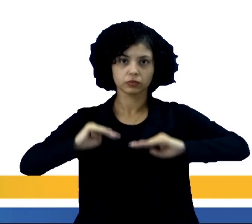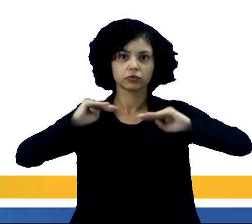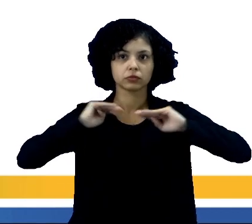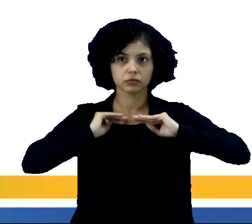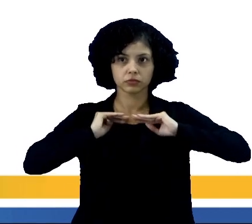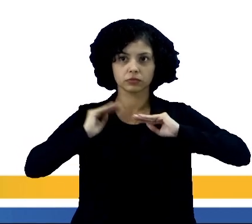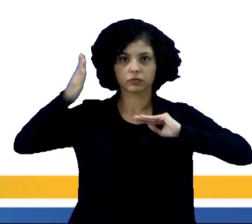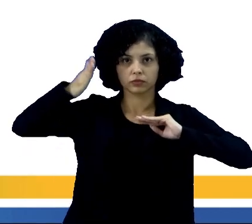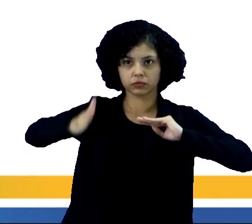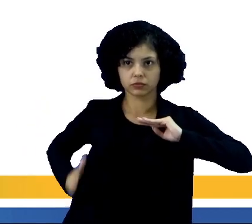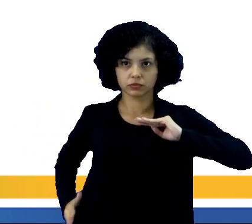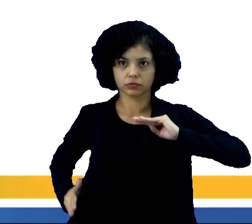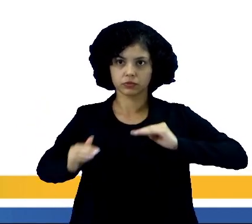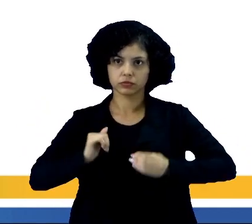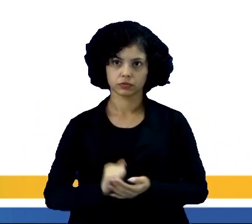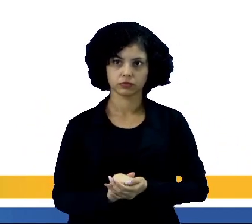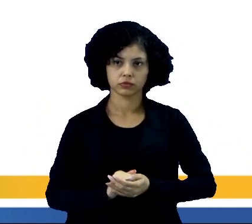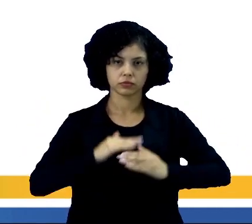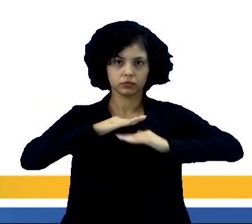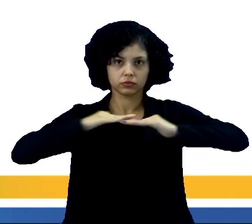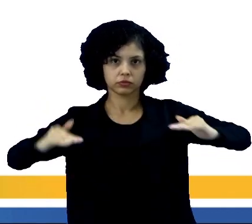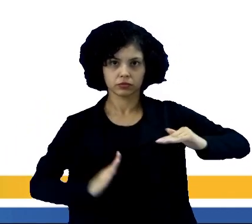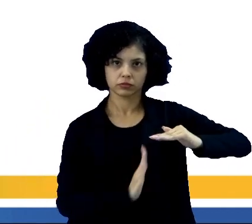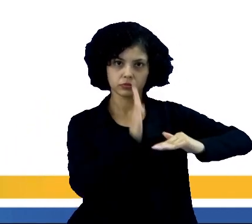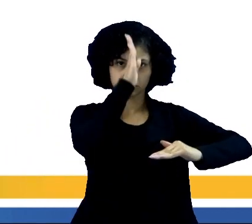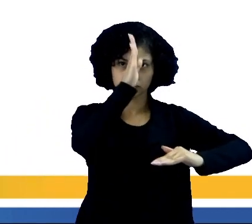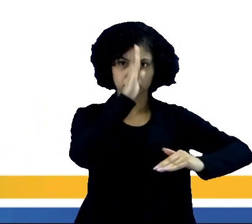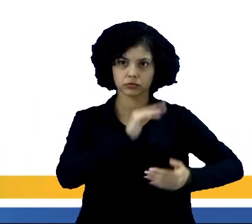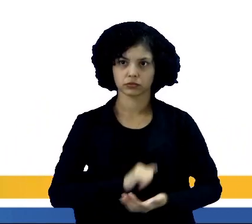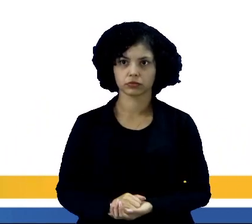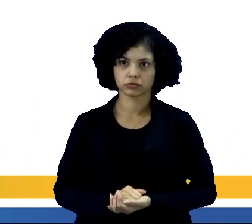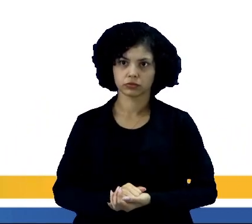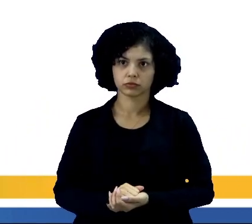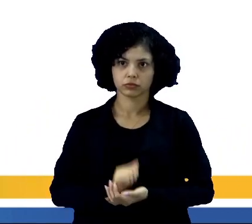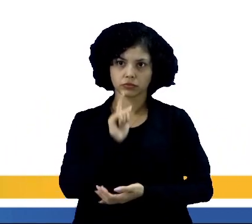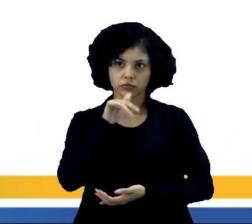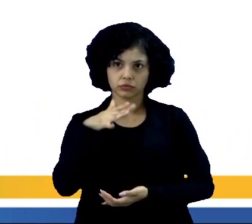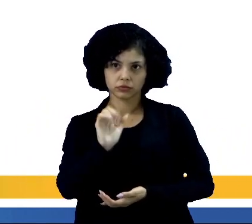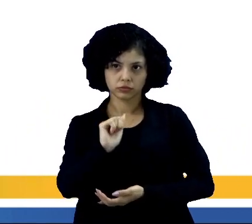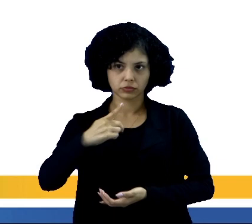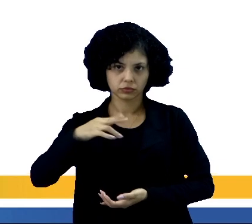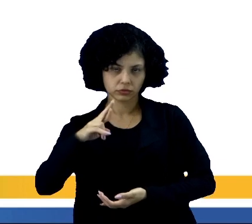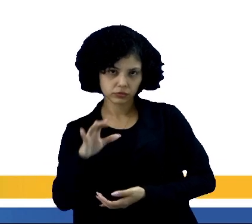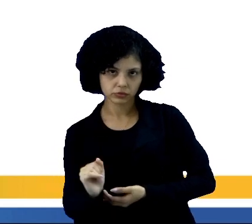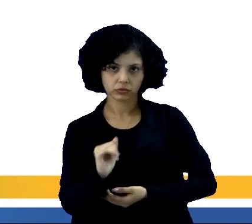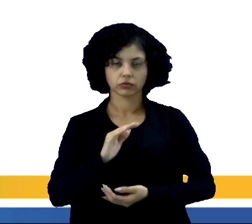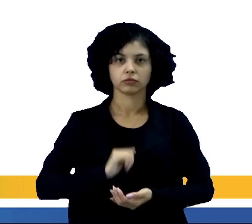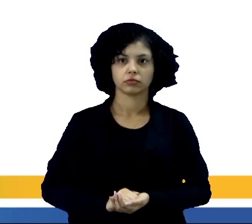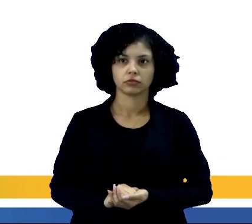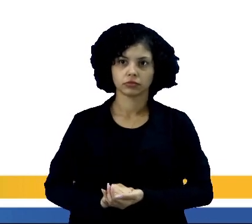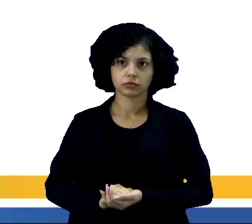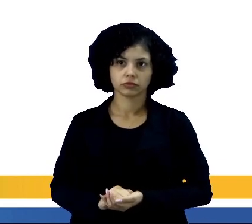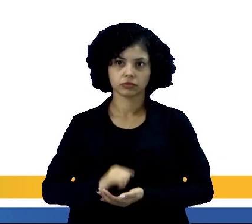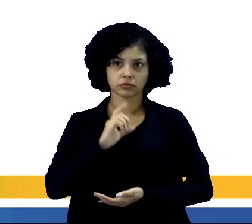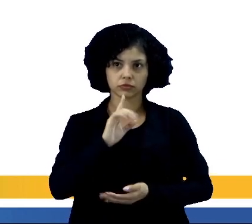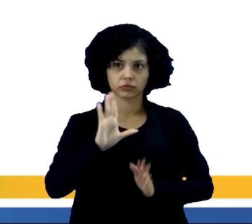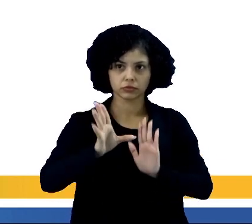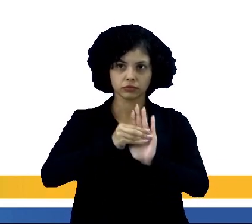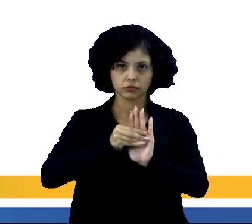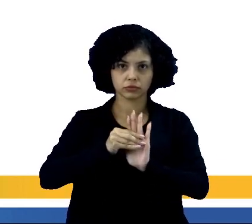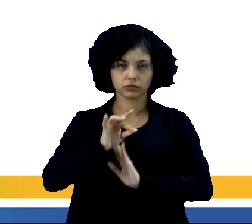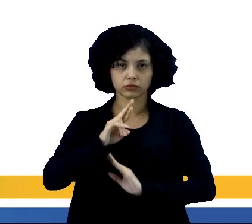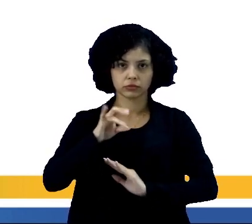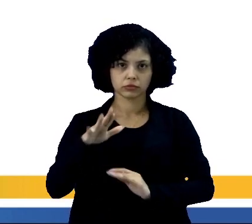e lateral. Alternativa B, diagonal e vertical. Alternativa C, axial e apendicular. Alternativa D, fixa